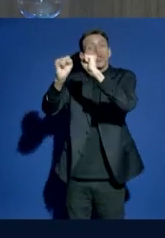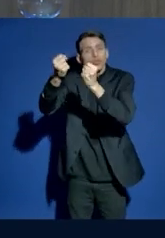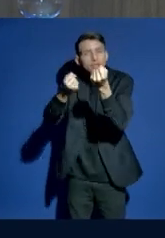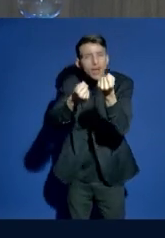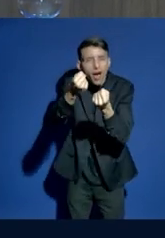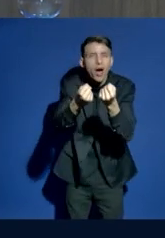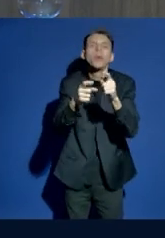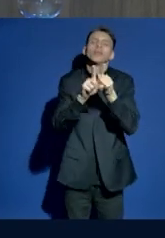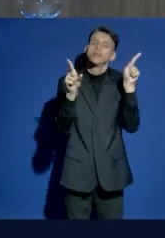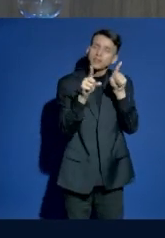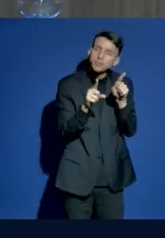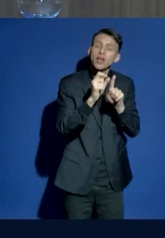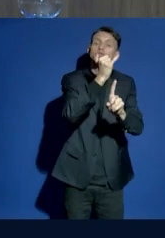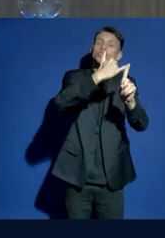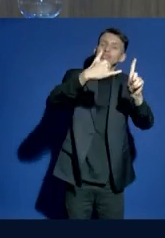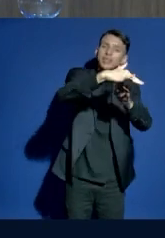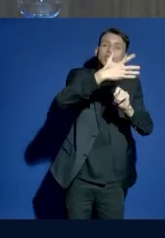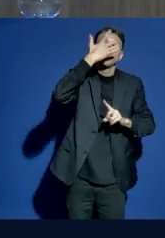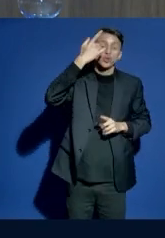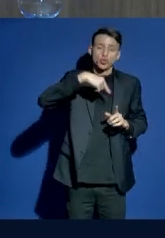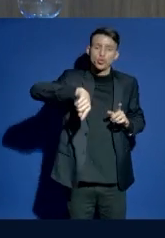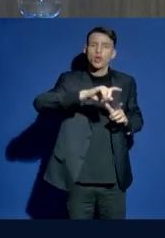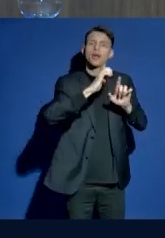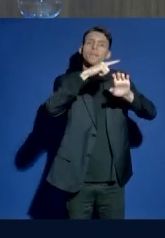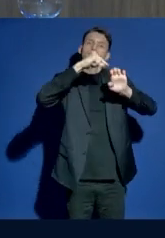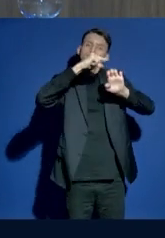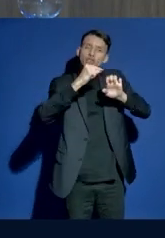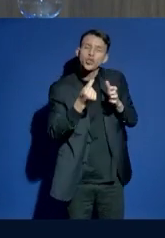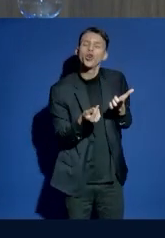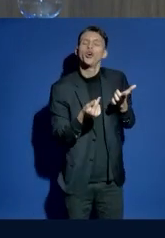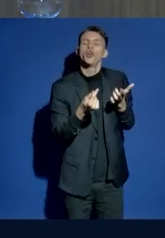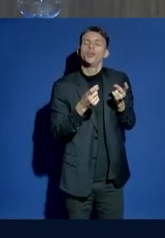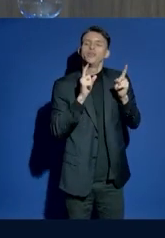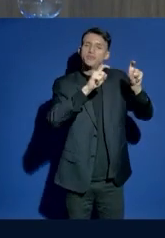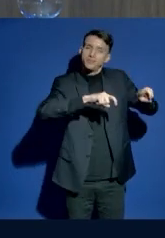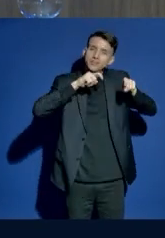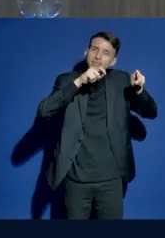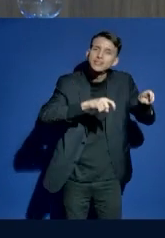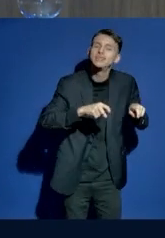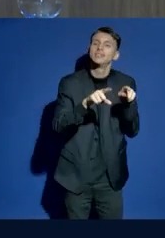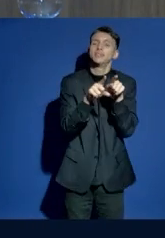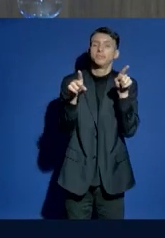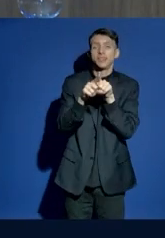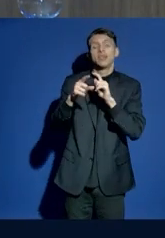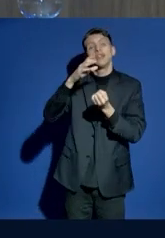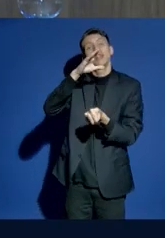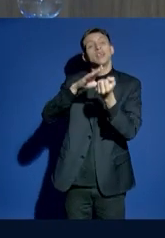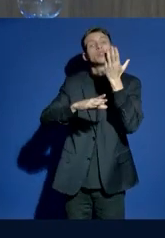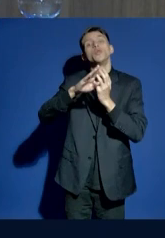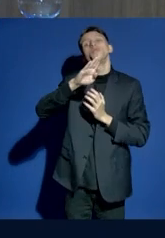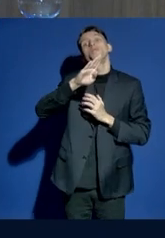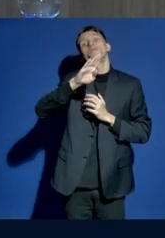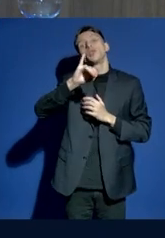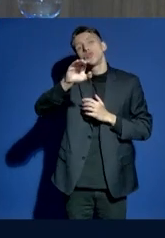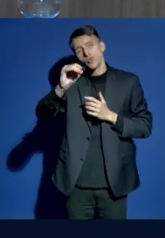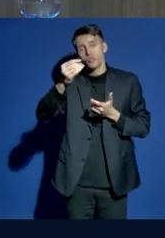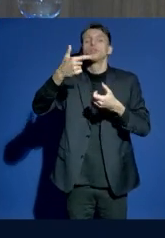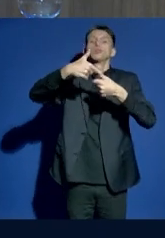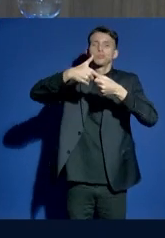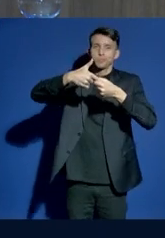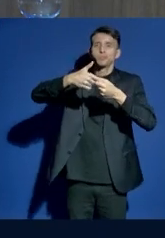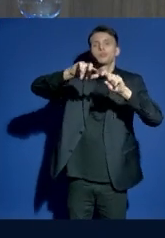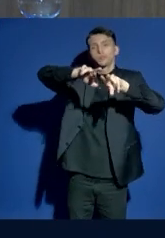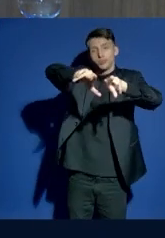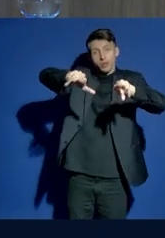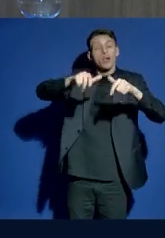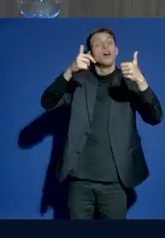a sociedade, com o produtor rural e a indústria produtora de biocombustíveis, ele só vai trazer